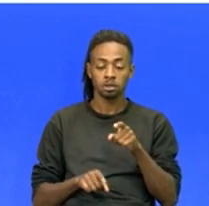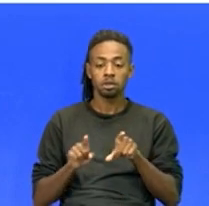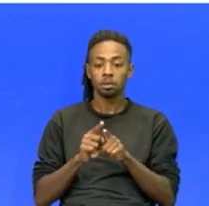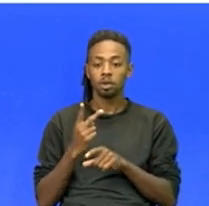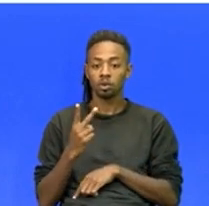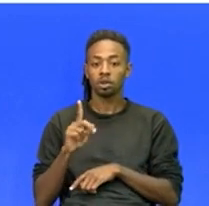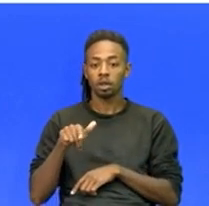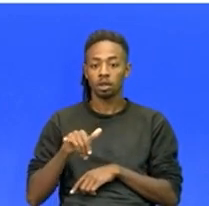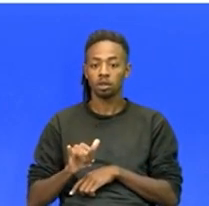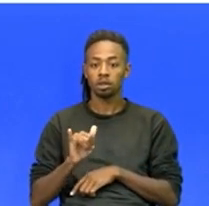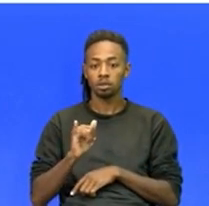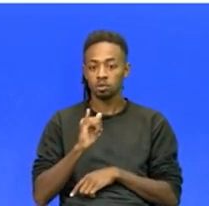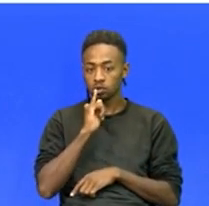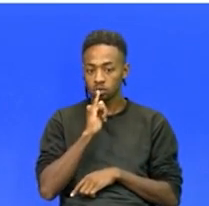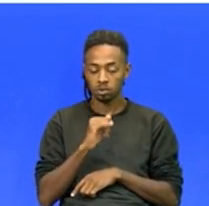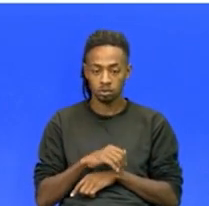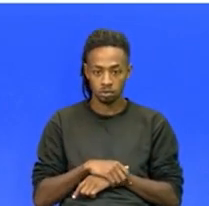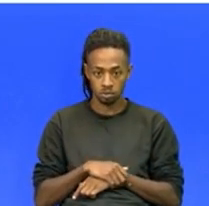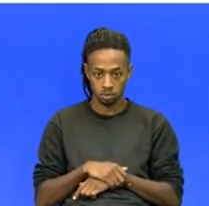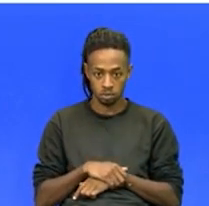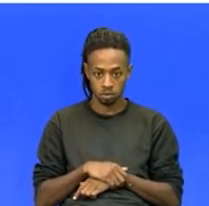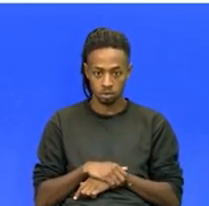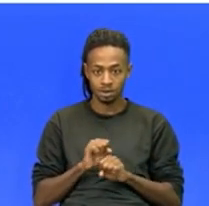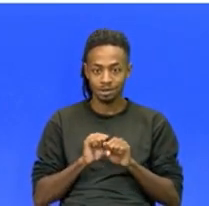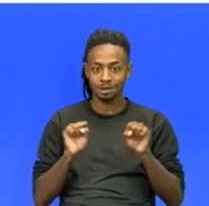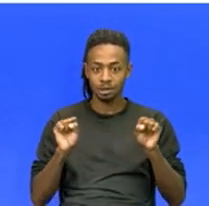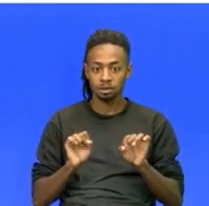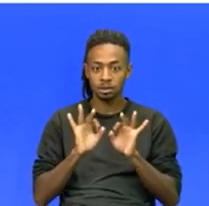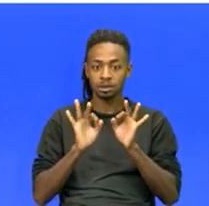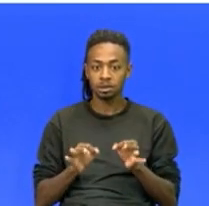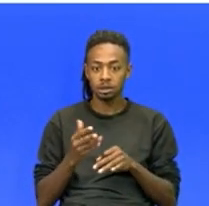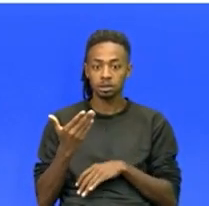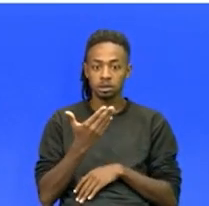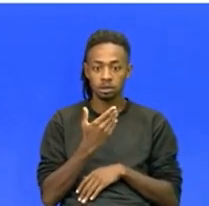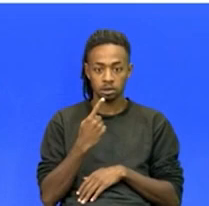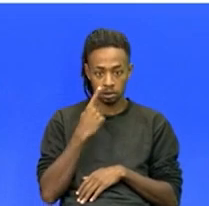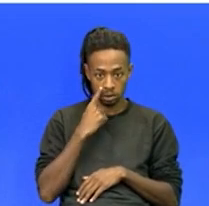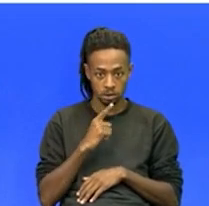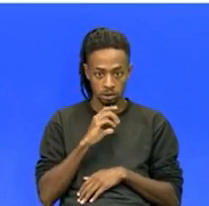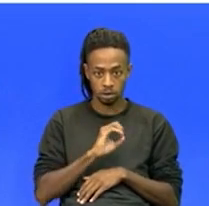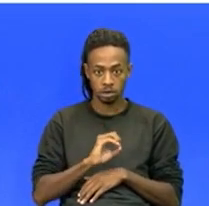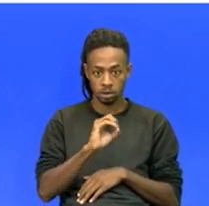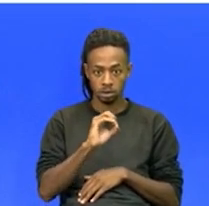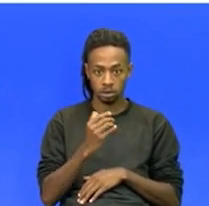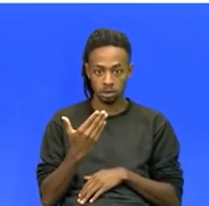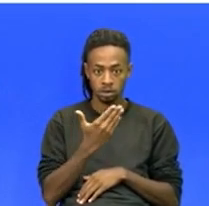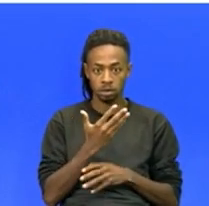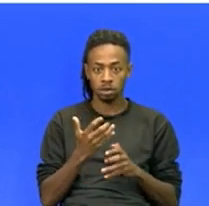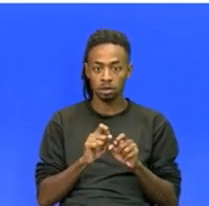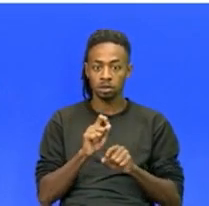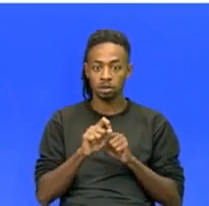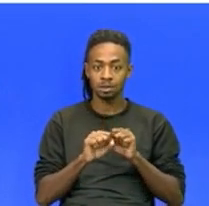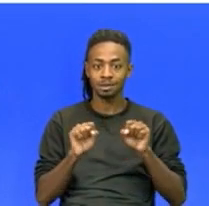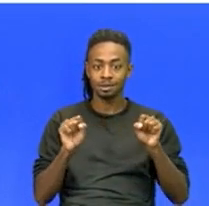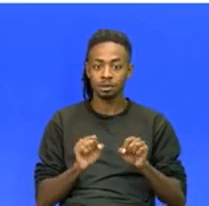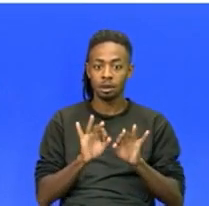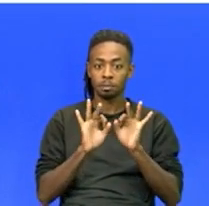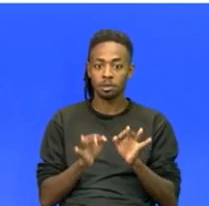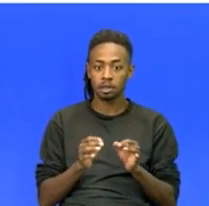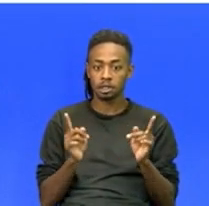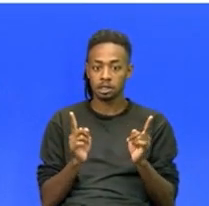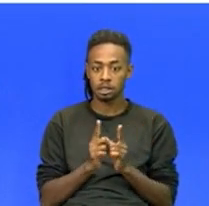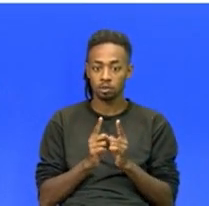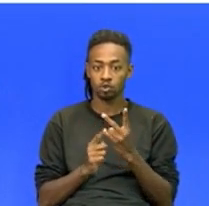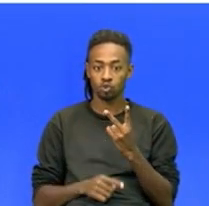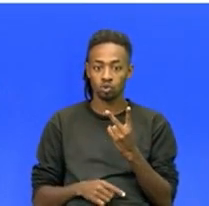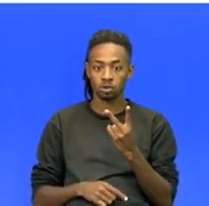y, um pequeno sisteminha aqui, né? Se a gente igualou a zero esse e esse, cria-se um pequeno sistema, né?